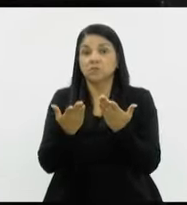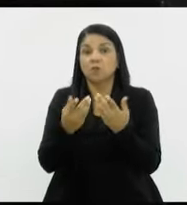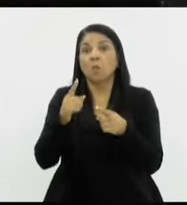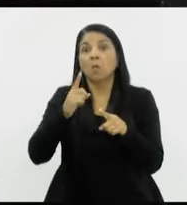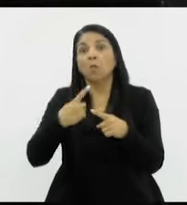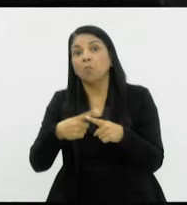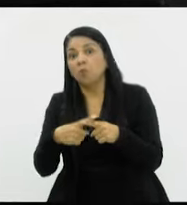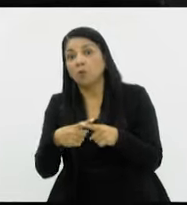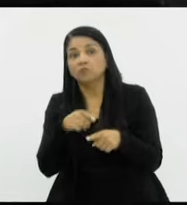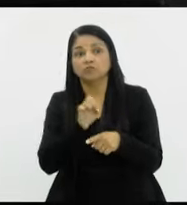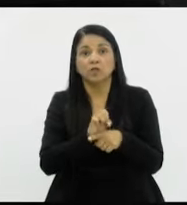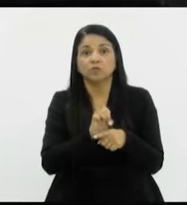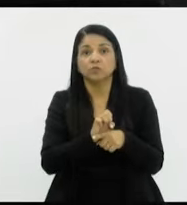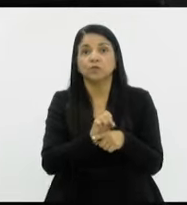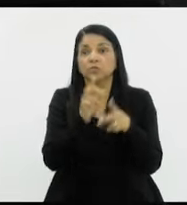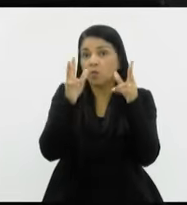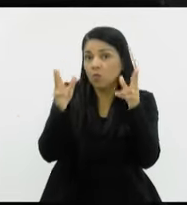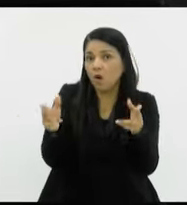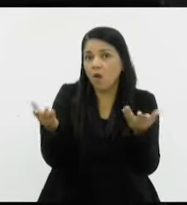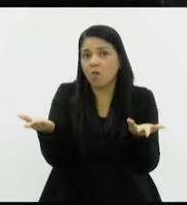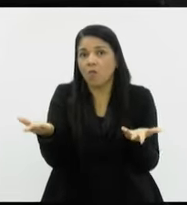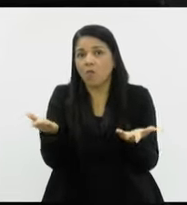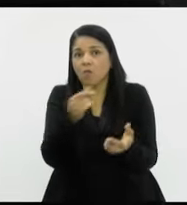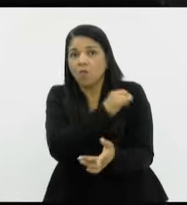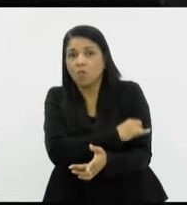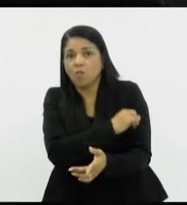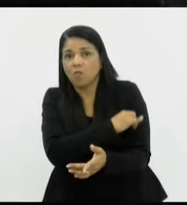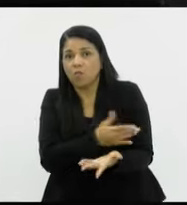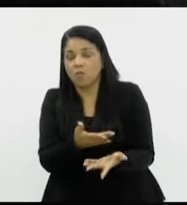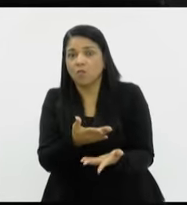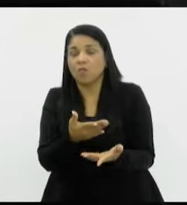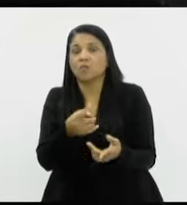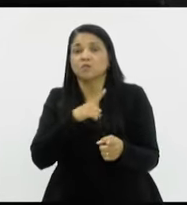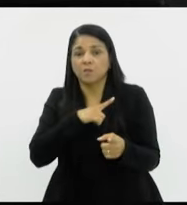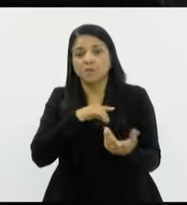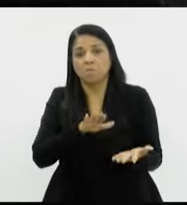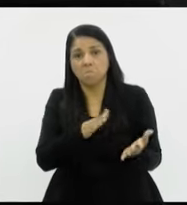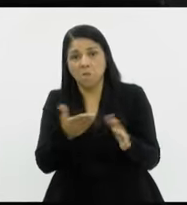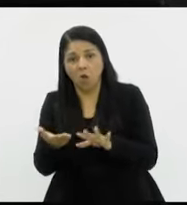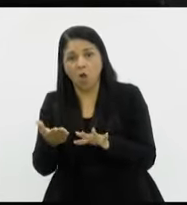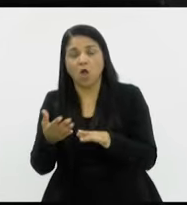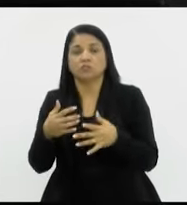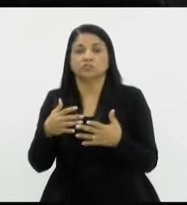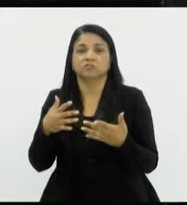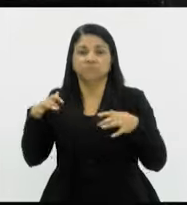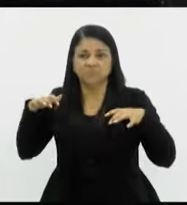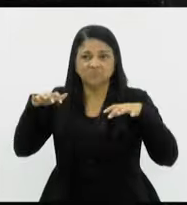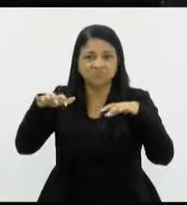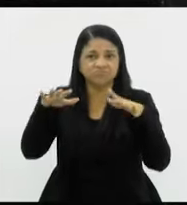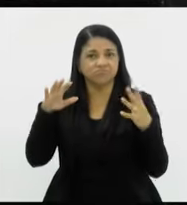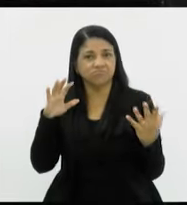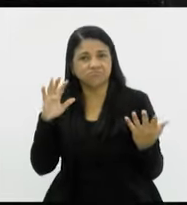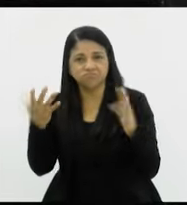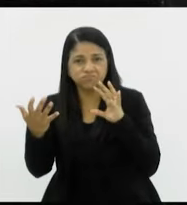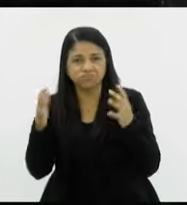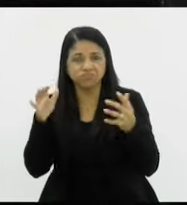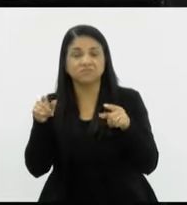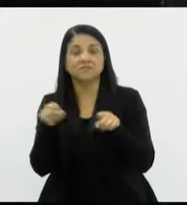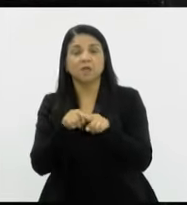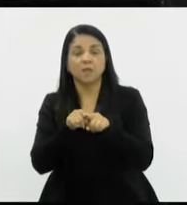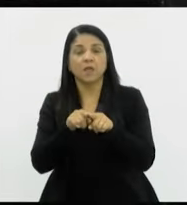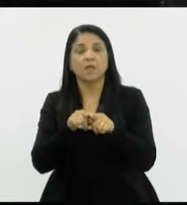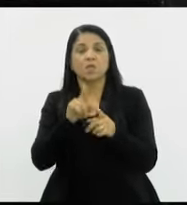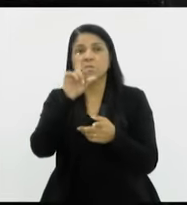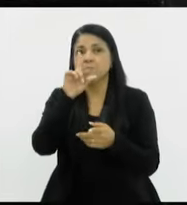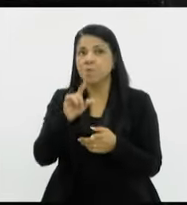de Janeiro também? O estado que acumula mortes, tragédias e desgraça para a população. É um dos estados com menores